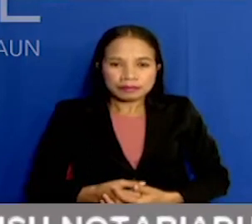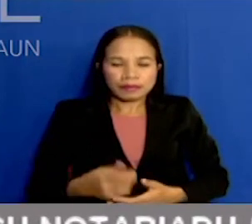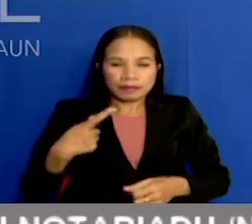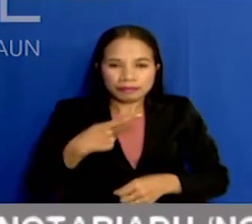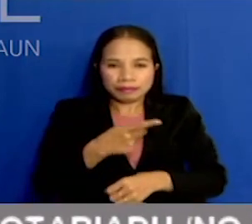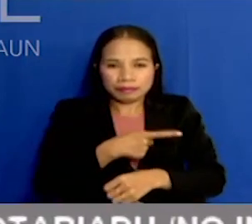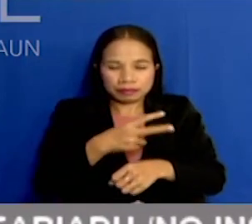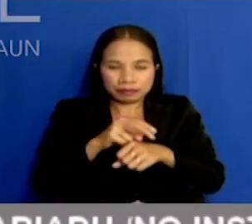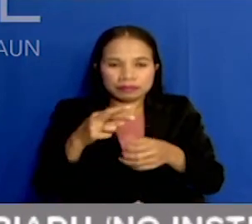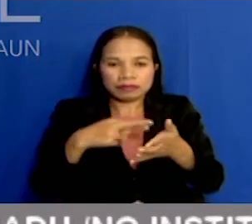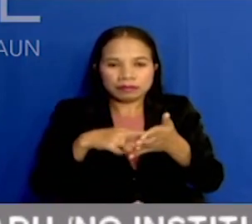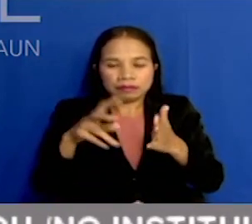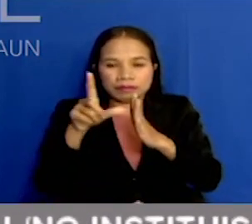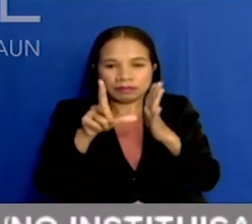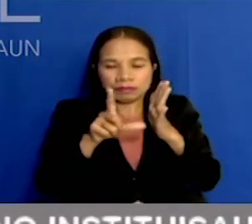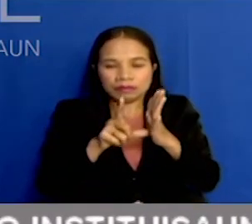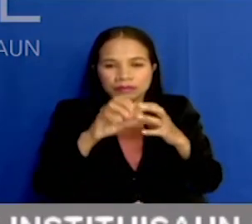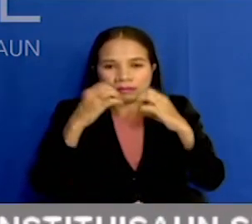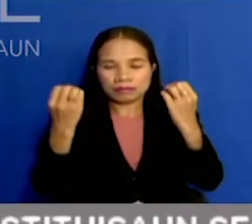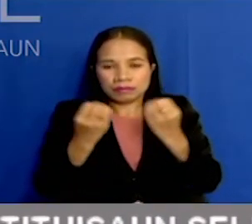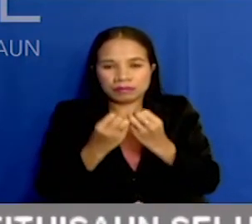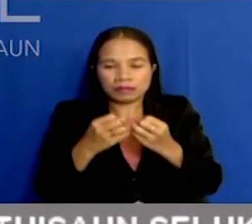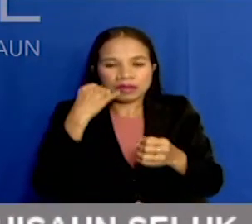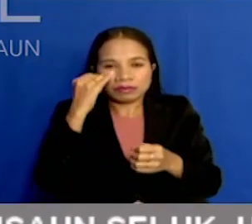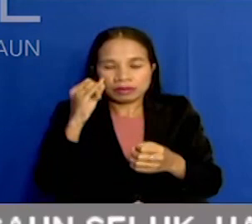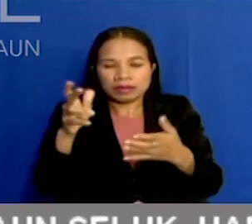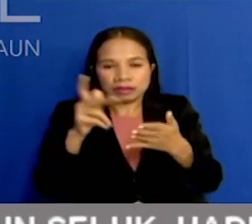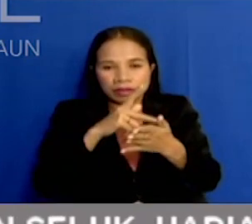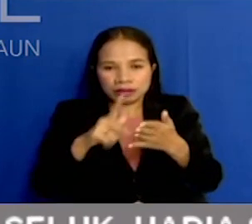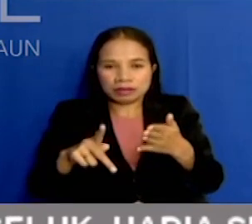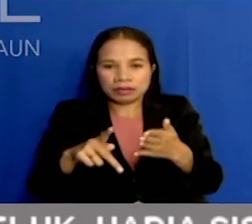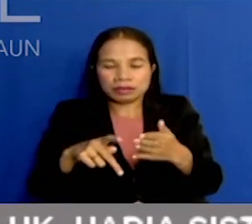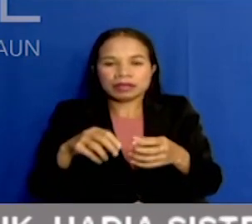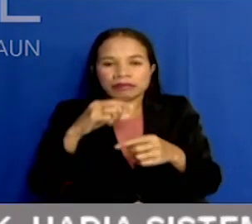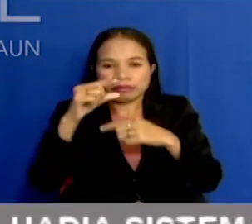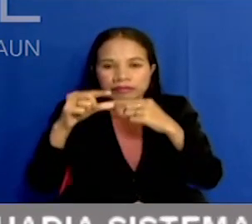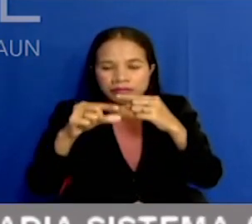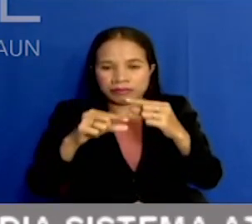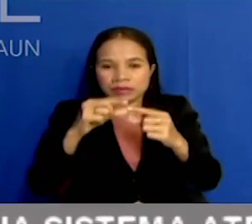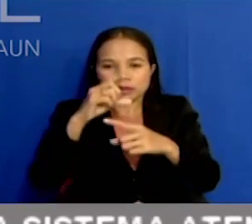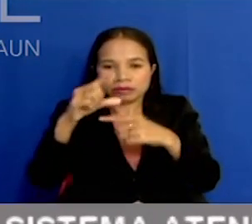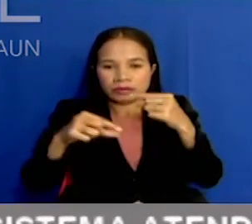Parlamento Nacional aprova uma lei organização no investigação criminal e a final global.